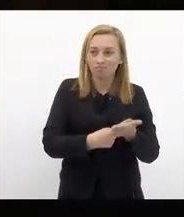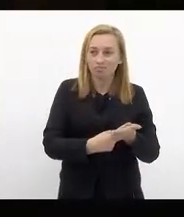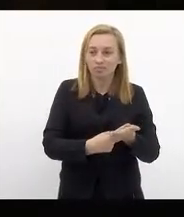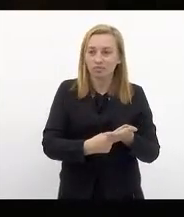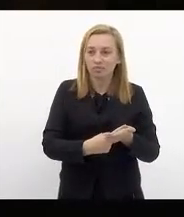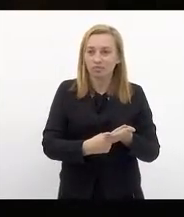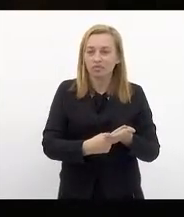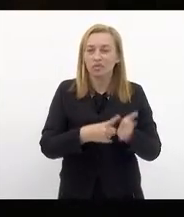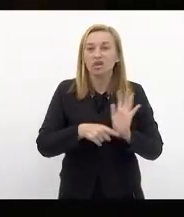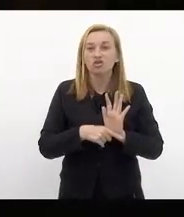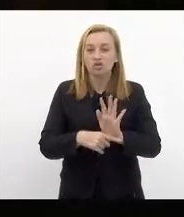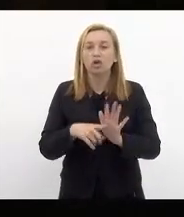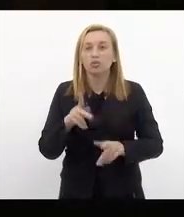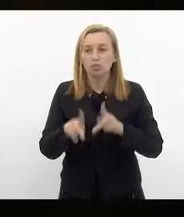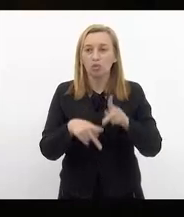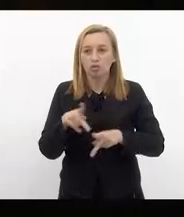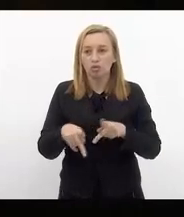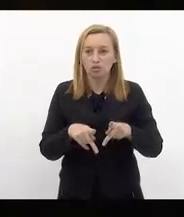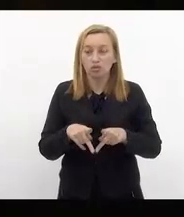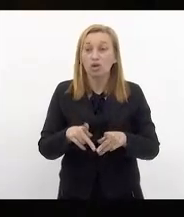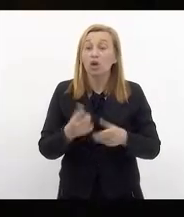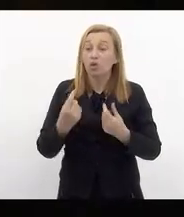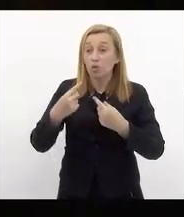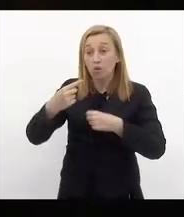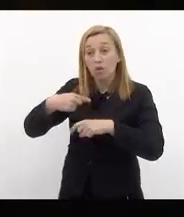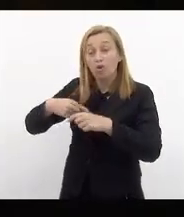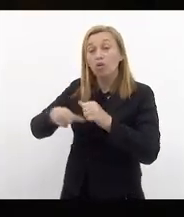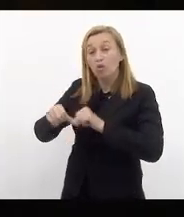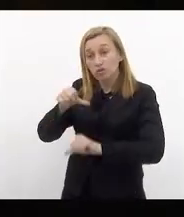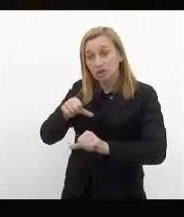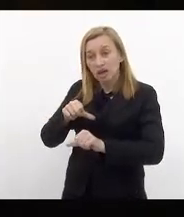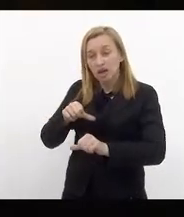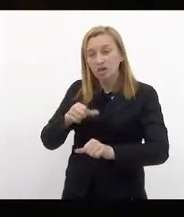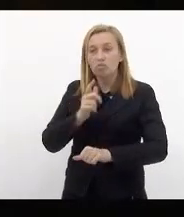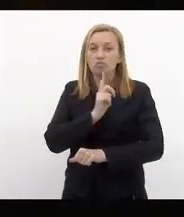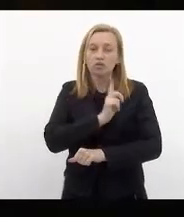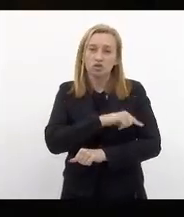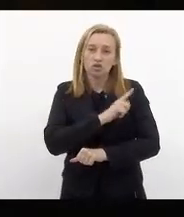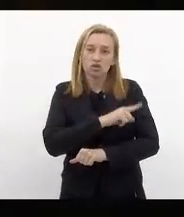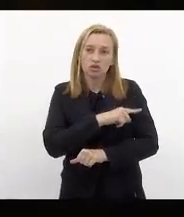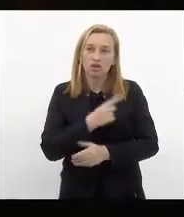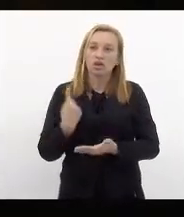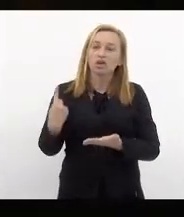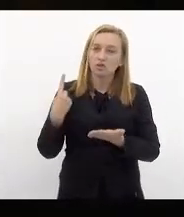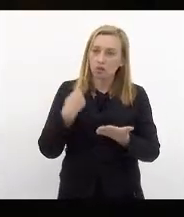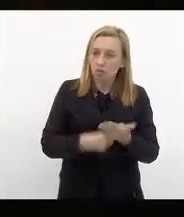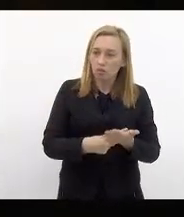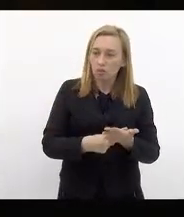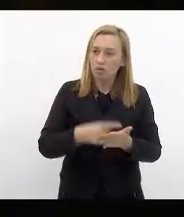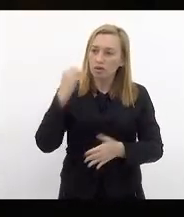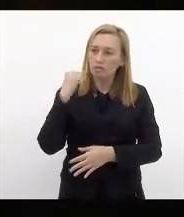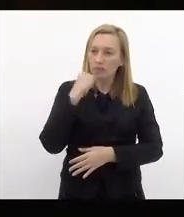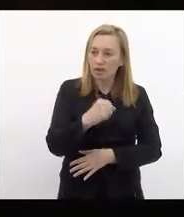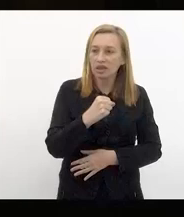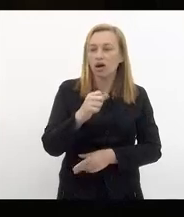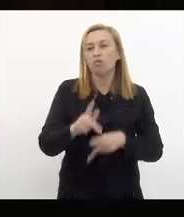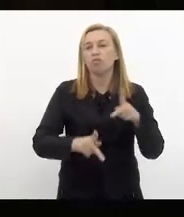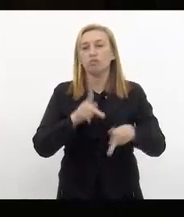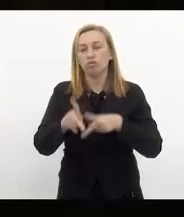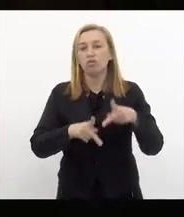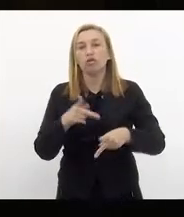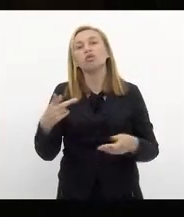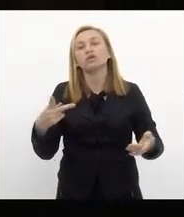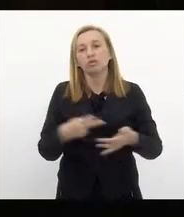a fome do nosso povo. É o contrário, há uma gestão comprometida em matar o nosso povo. É isso